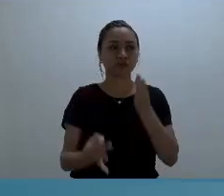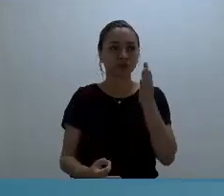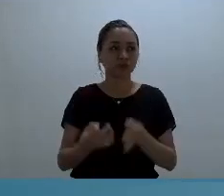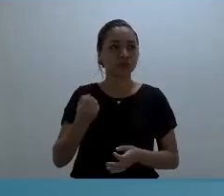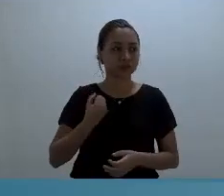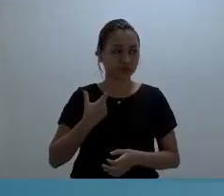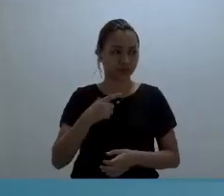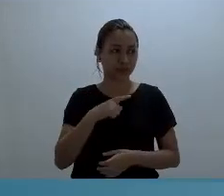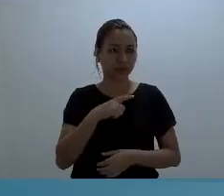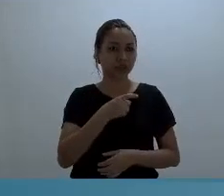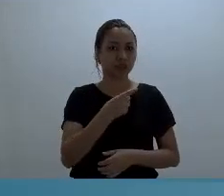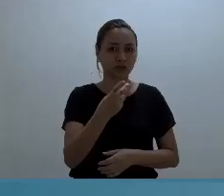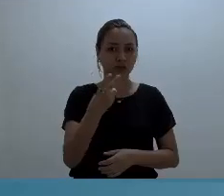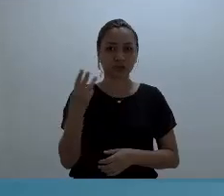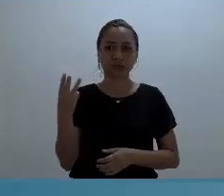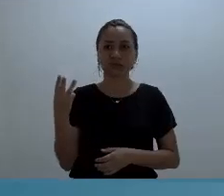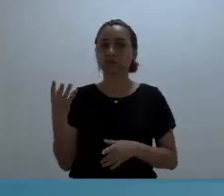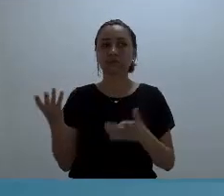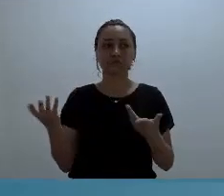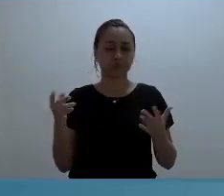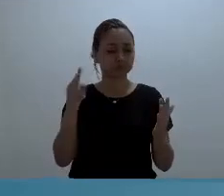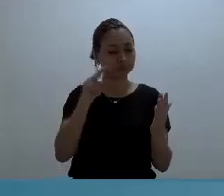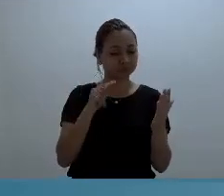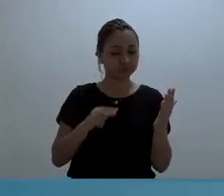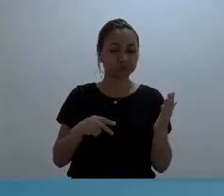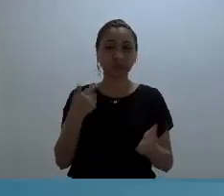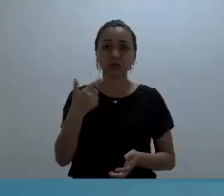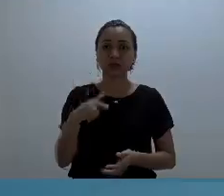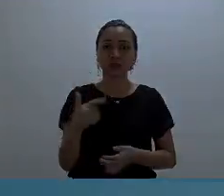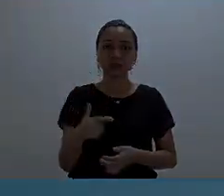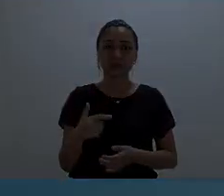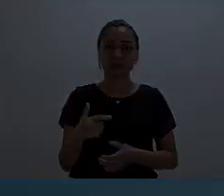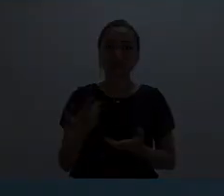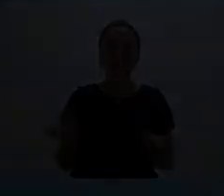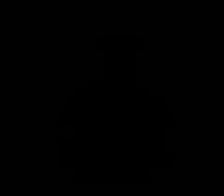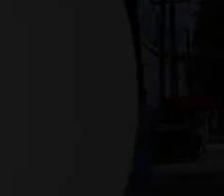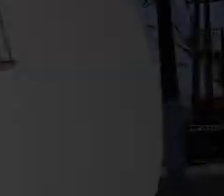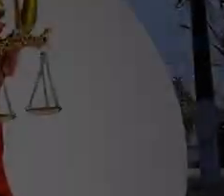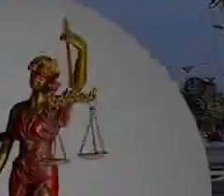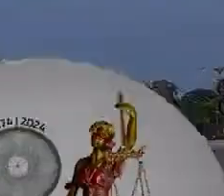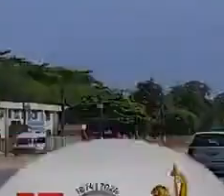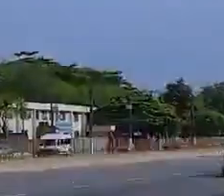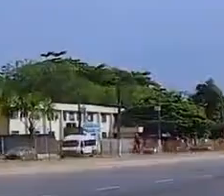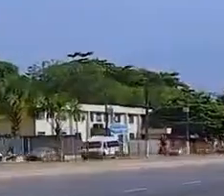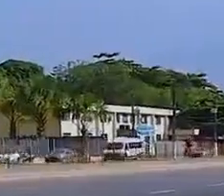e demais trabalhadores, e do servidor deste tribunal. Muito obrigado a todos, um bom dia.